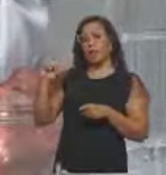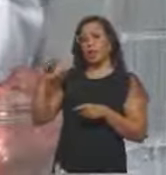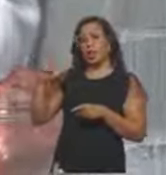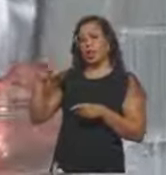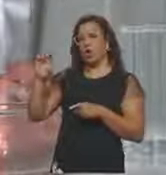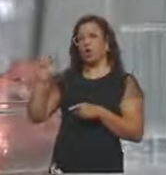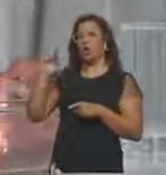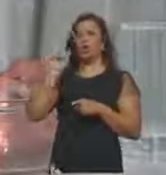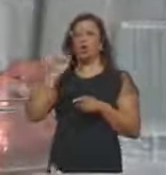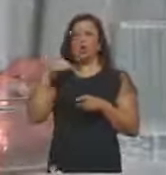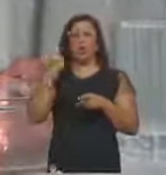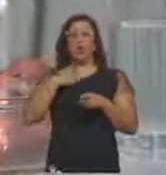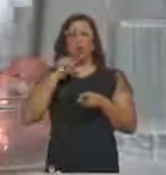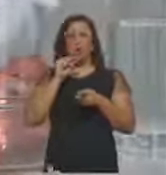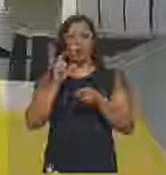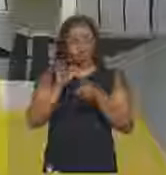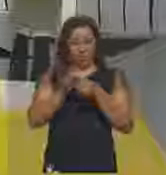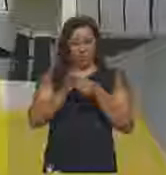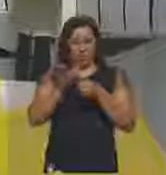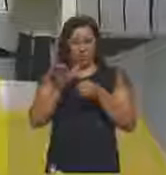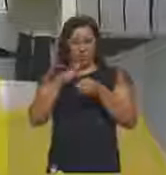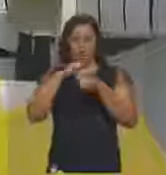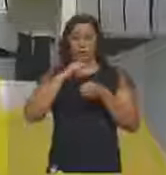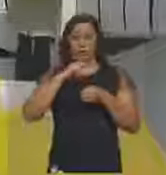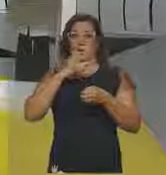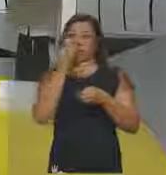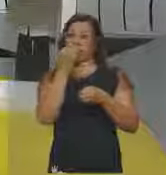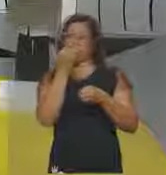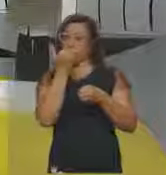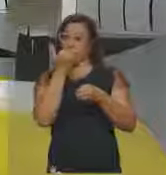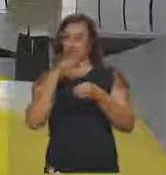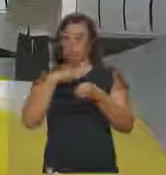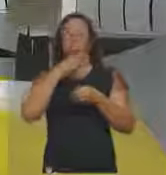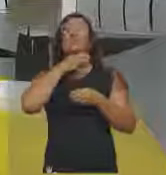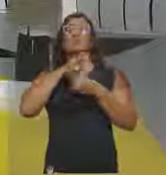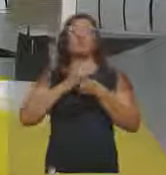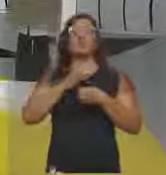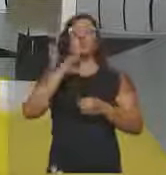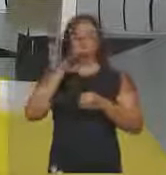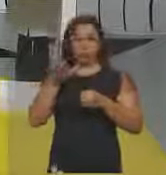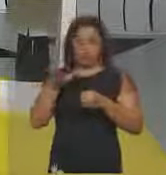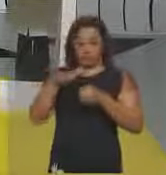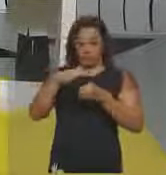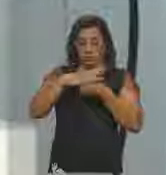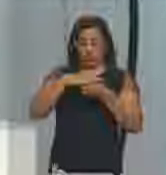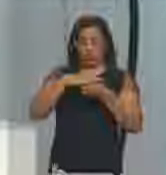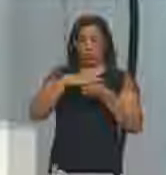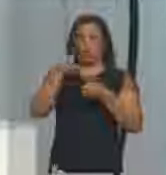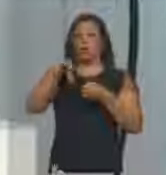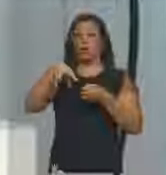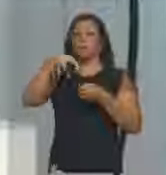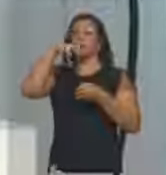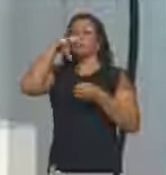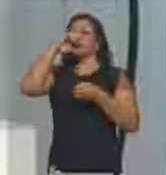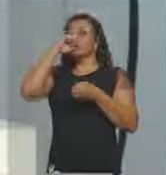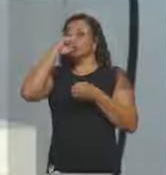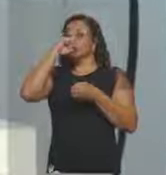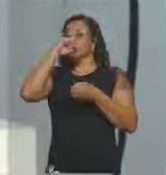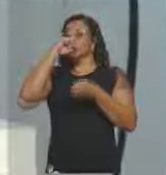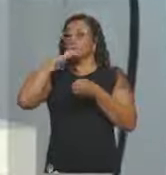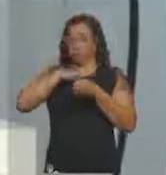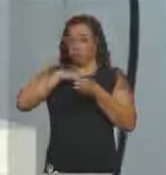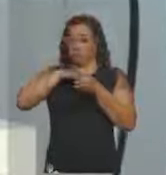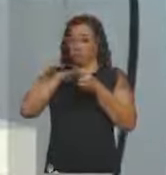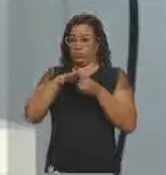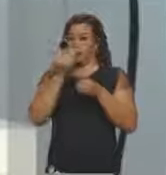ele tampa aí, no momento que está passando o alimento, a faringe passa o alimento. No momento que passa o ar,